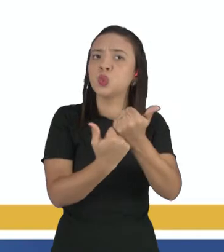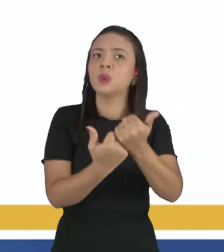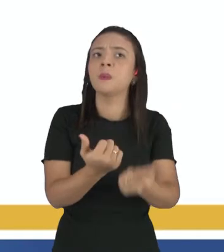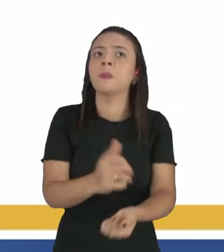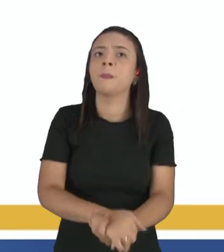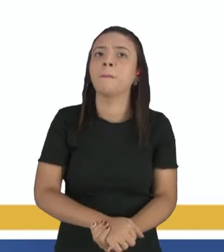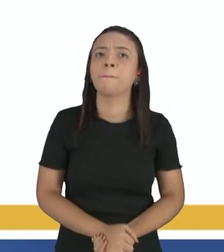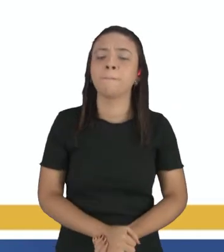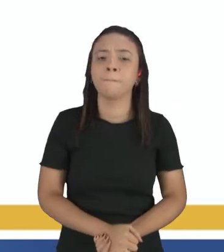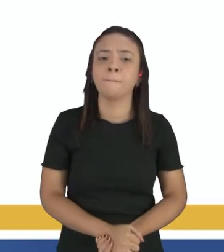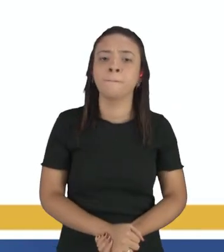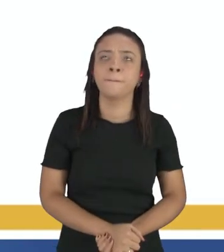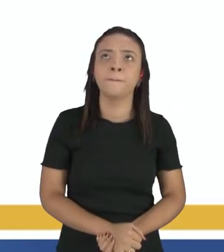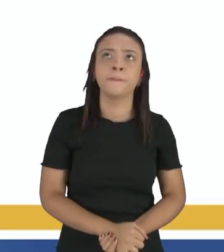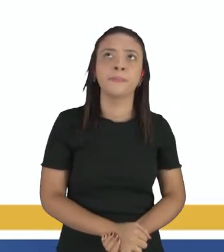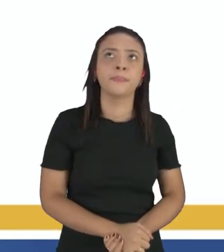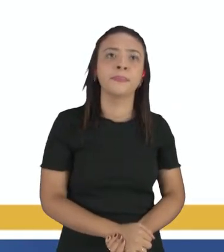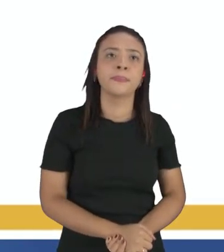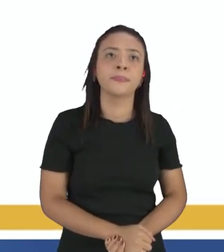tá?